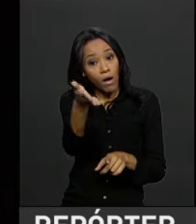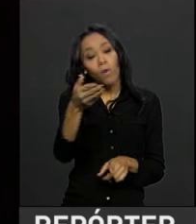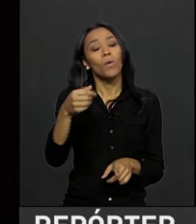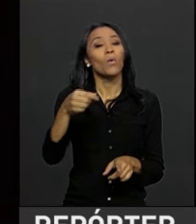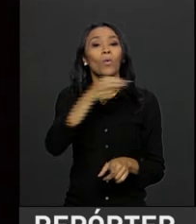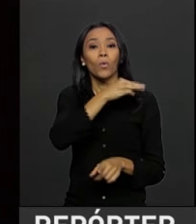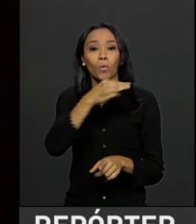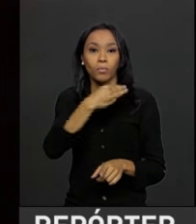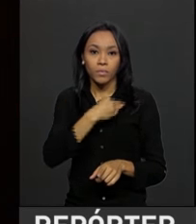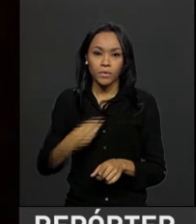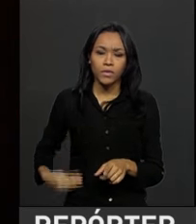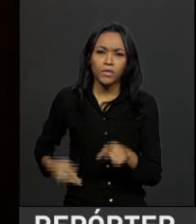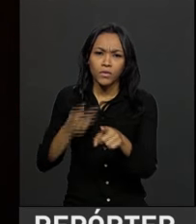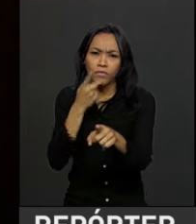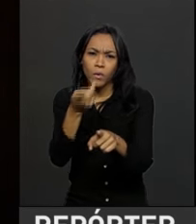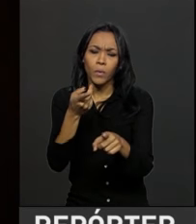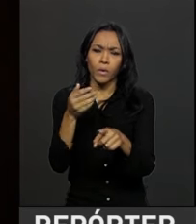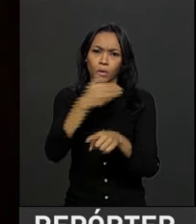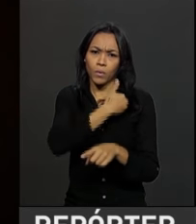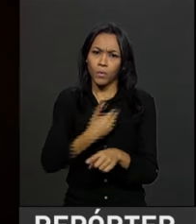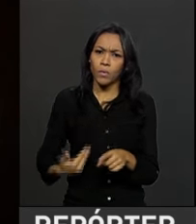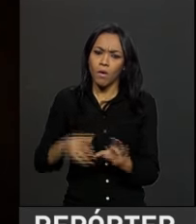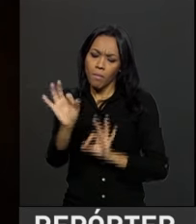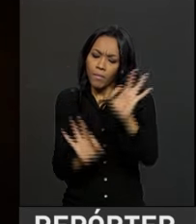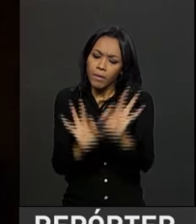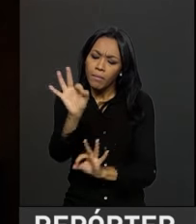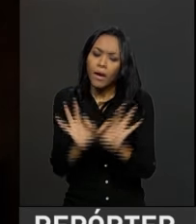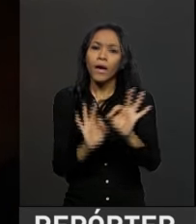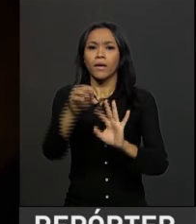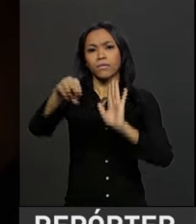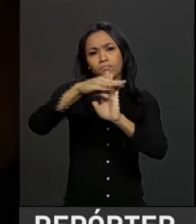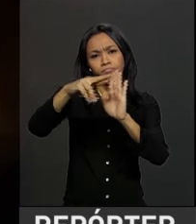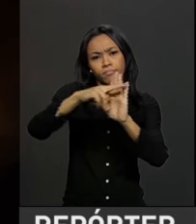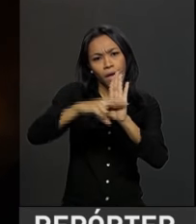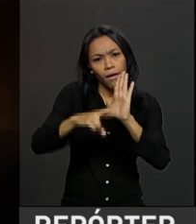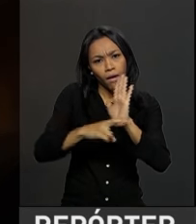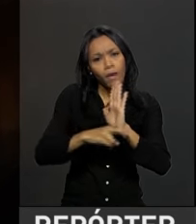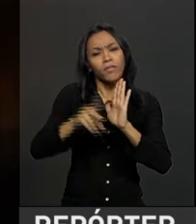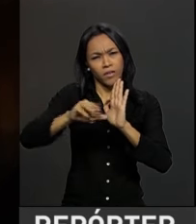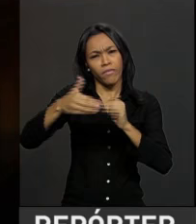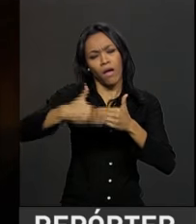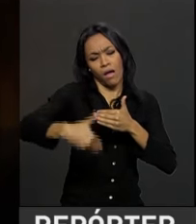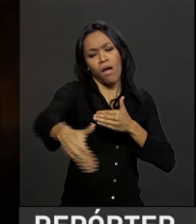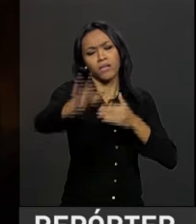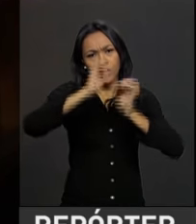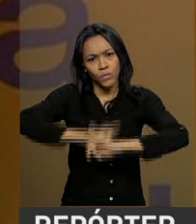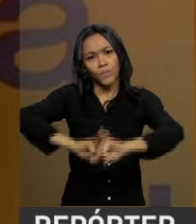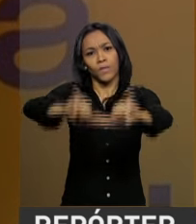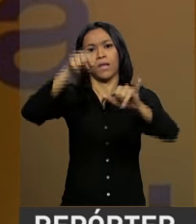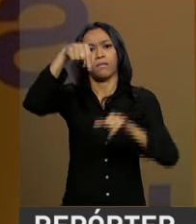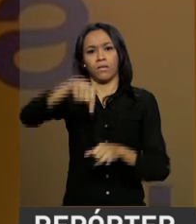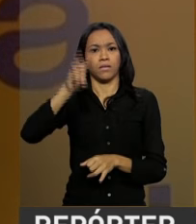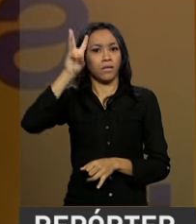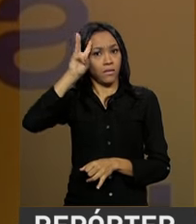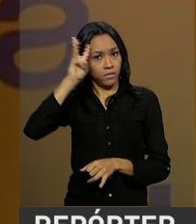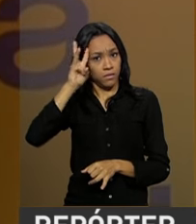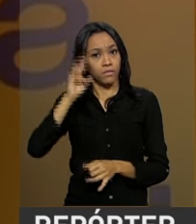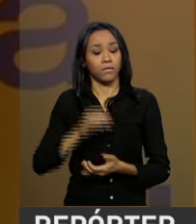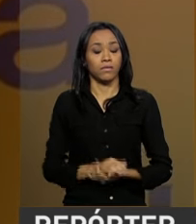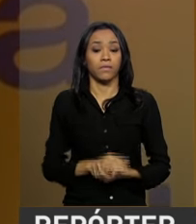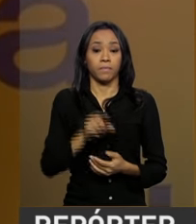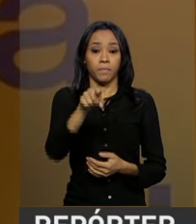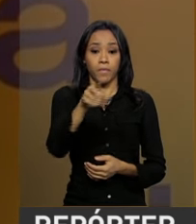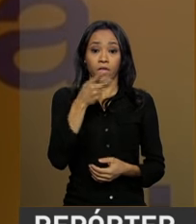que o governo também prepara medidas na área econômica que devem ser divulgadas nesta terça-feira. O controle